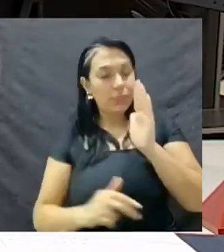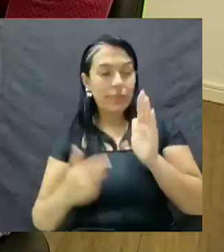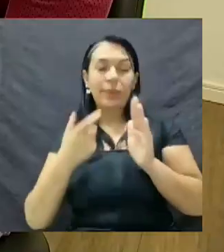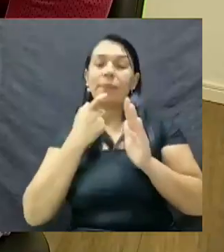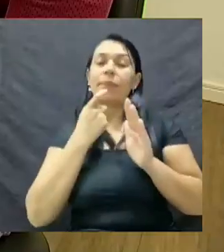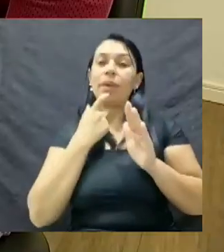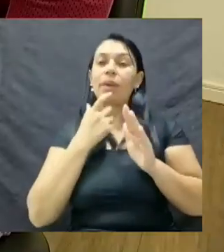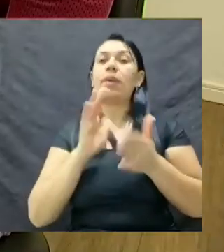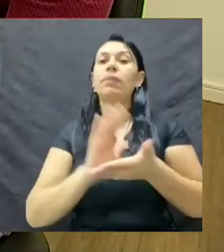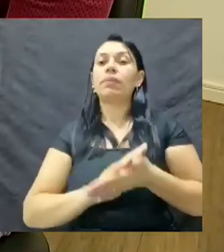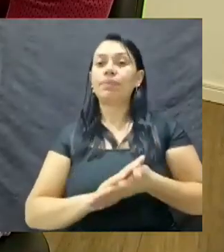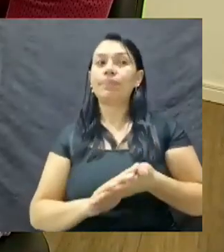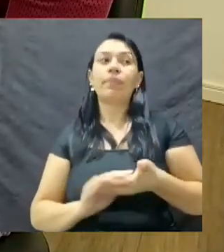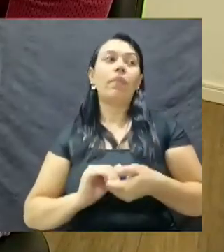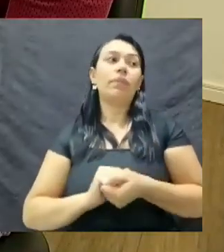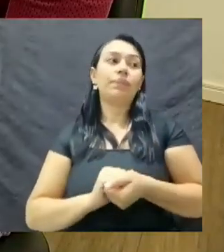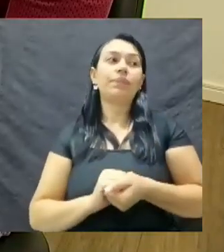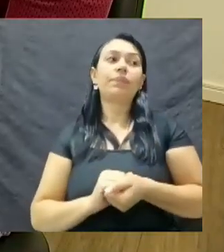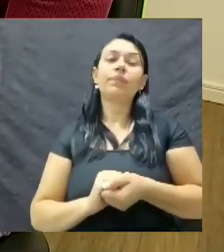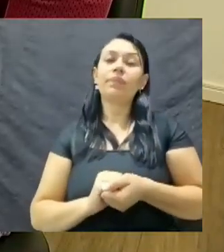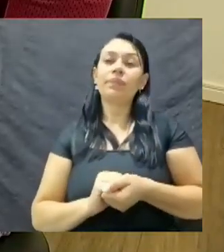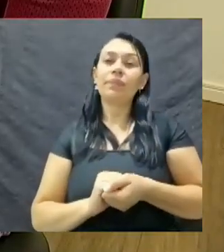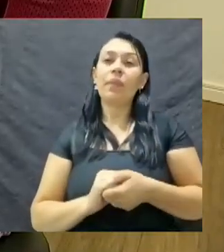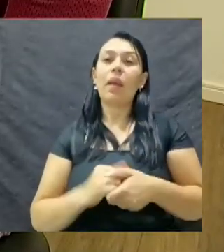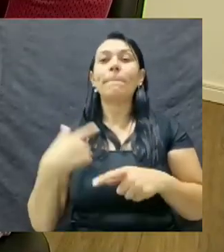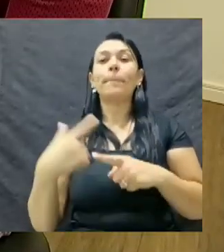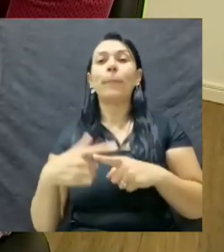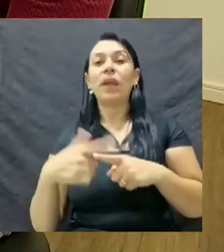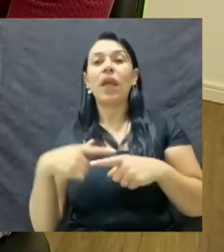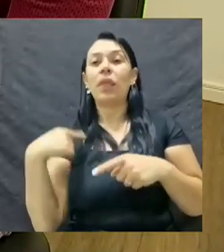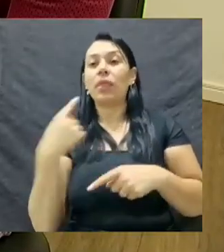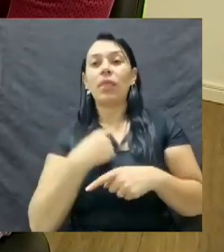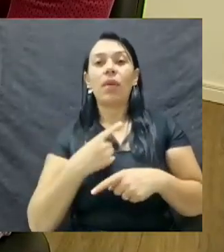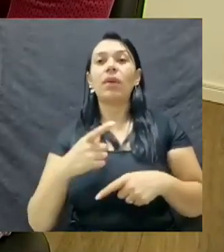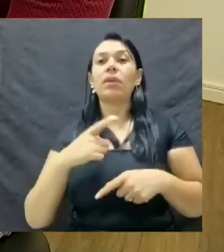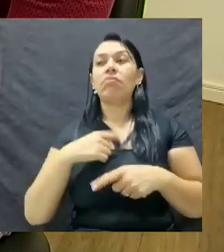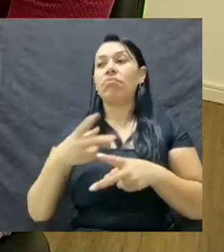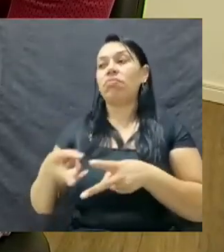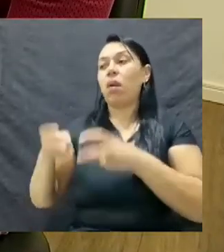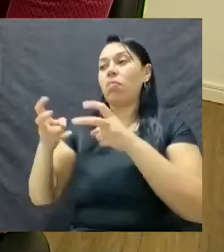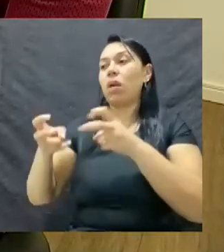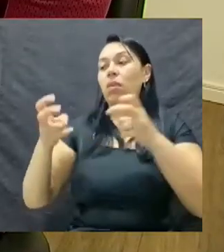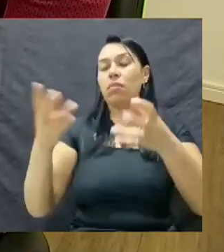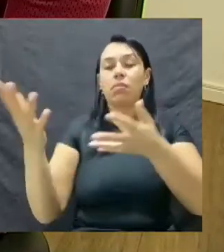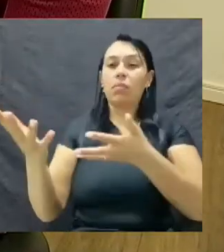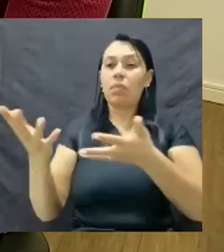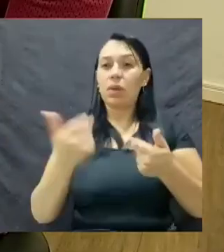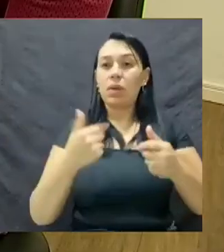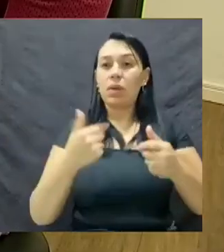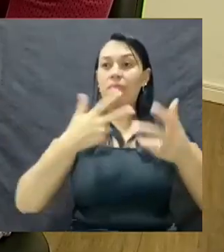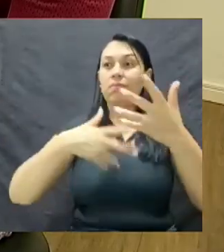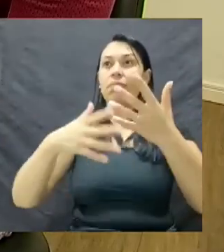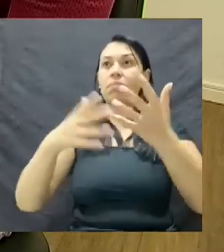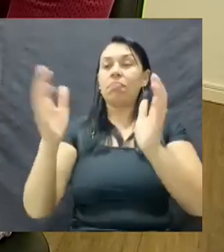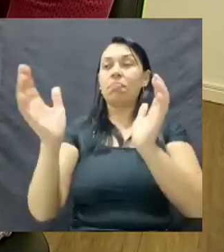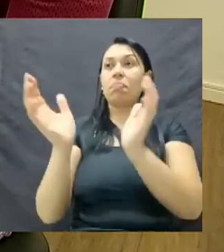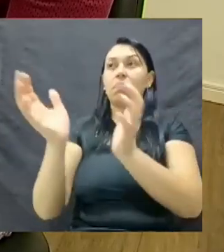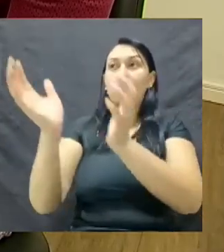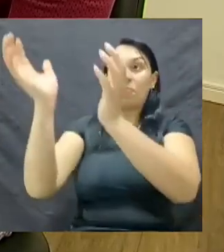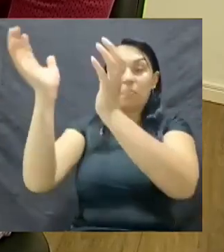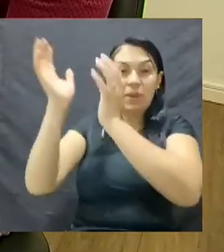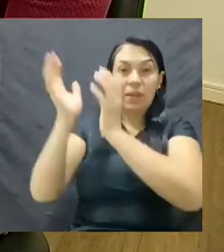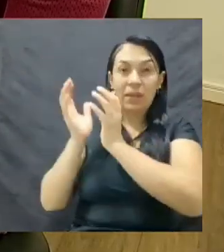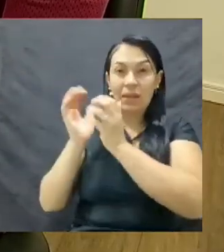Rafa, porque nós recebemos recentemente um prêmio de... recentemente a Câmara recebeu